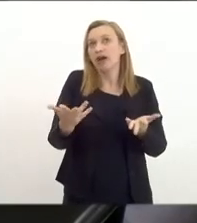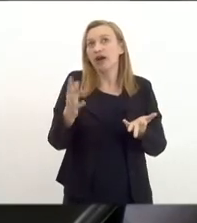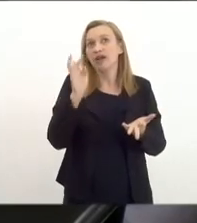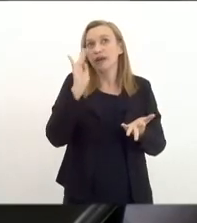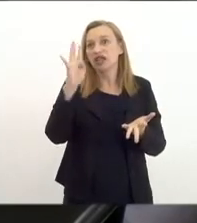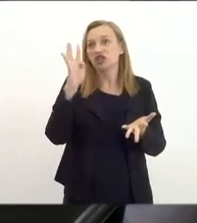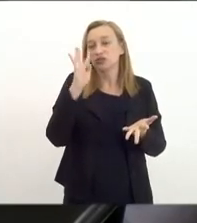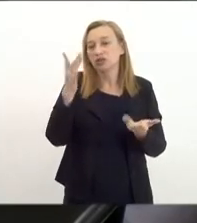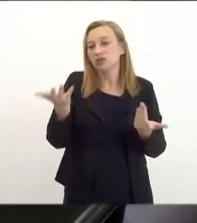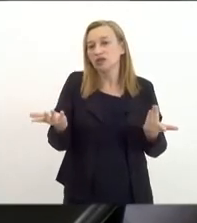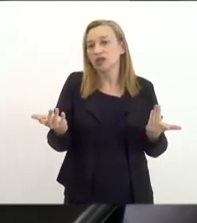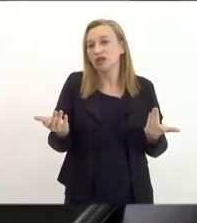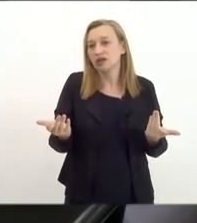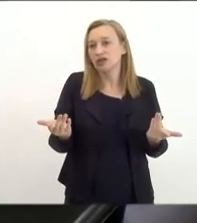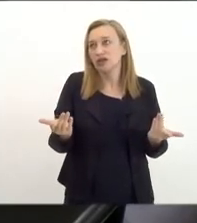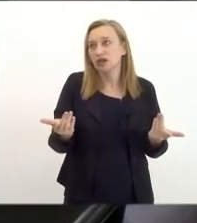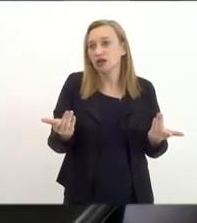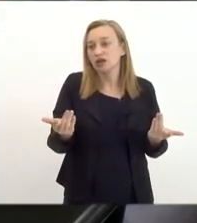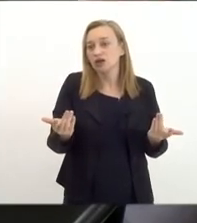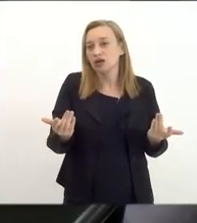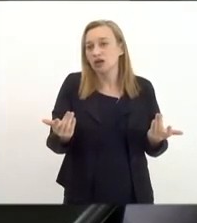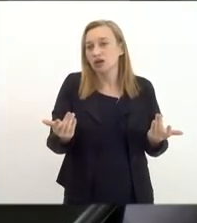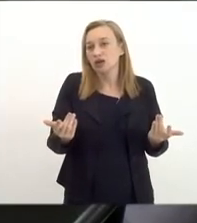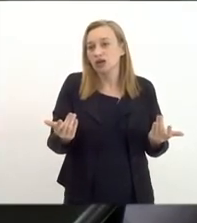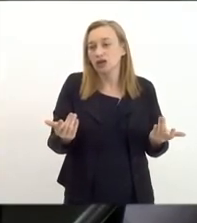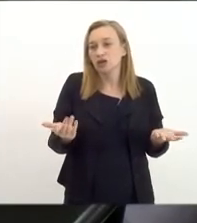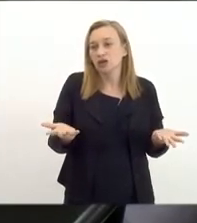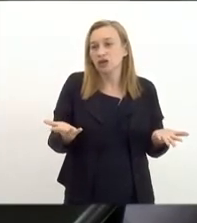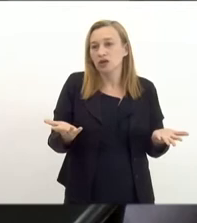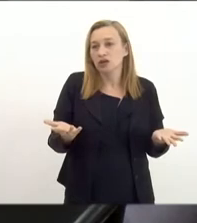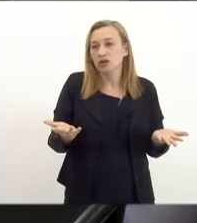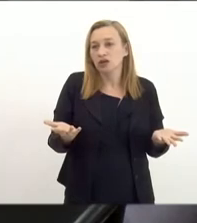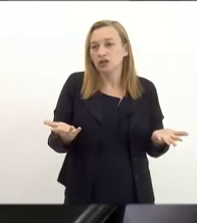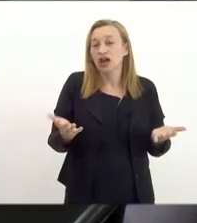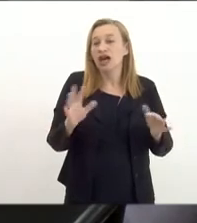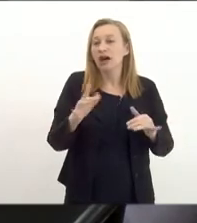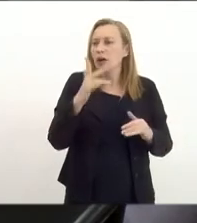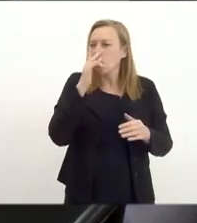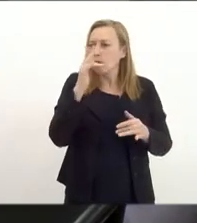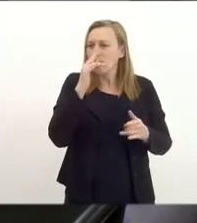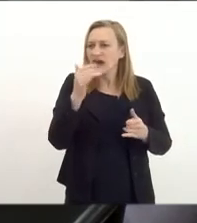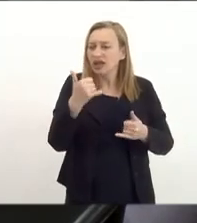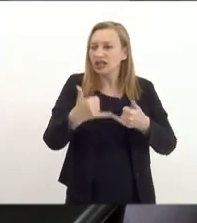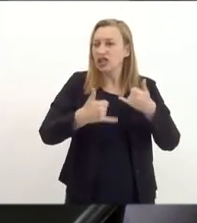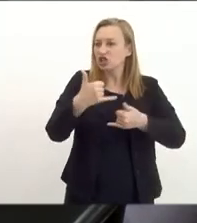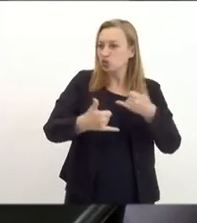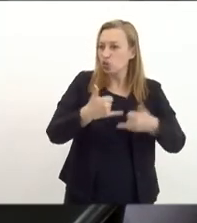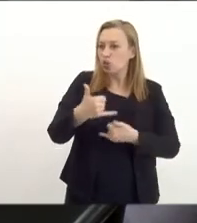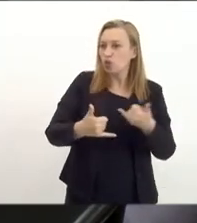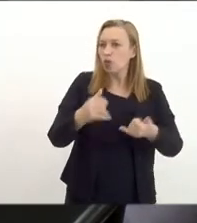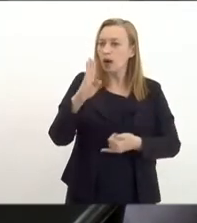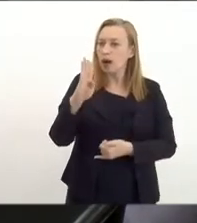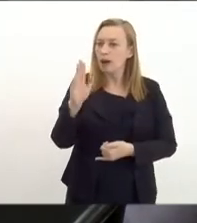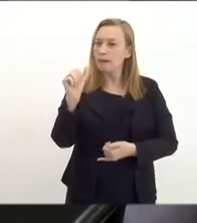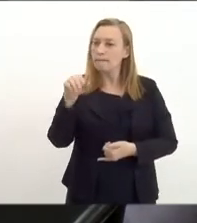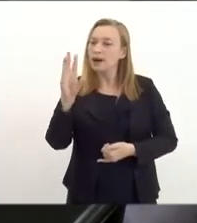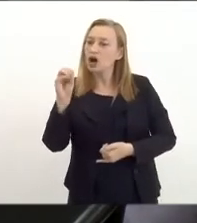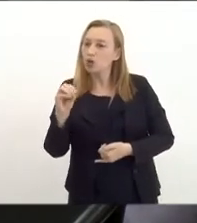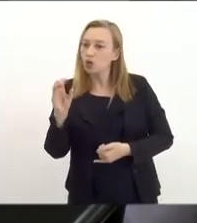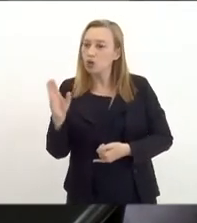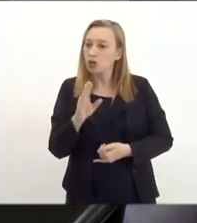você fazer aquele jogo que a gente tem aí todo mundo desde criança brincou que é o Banco Imobiliário né